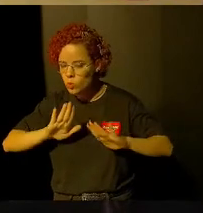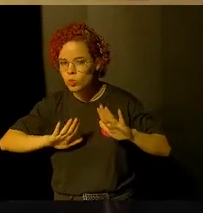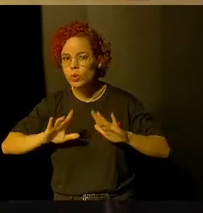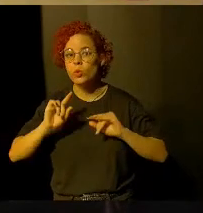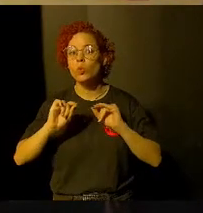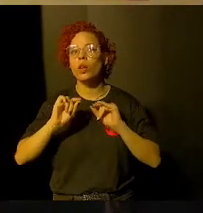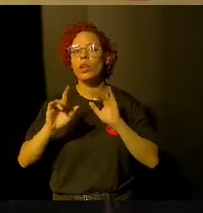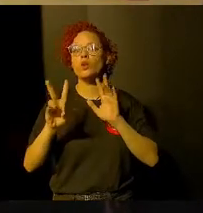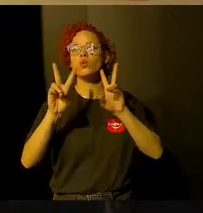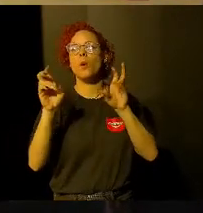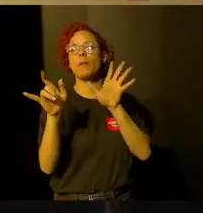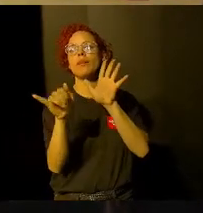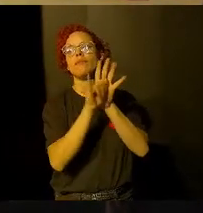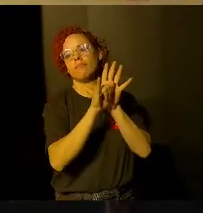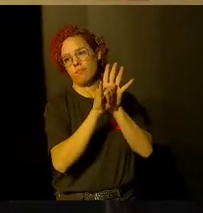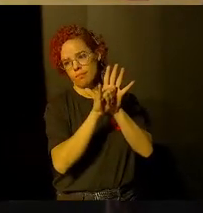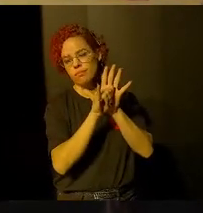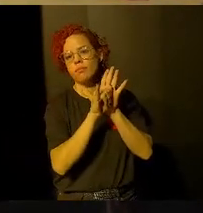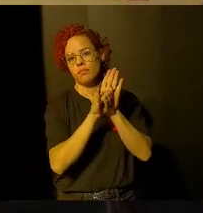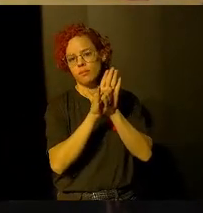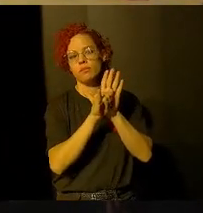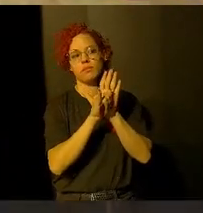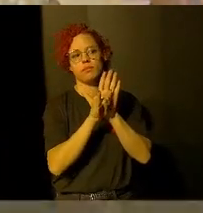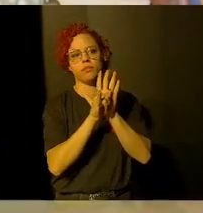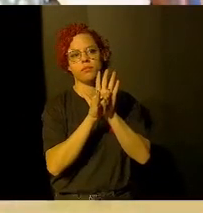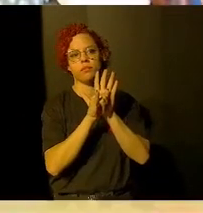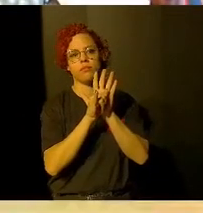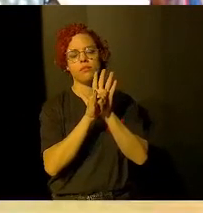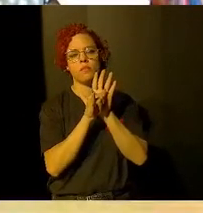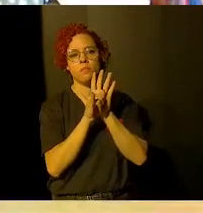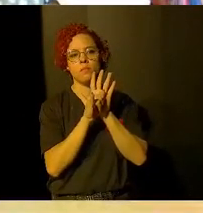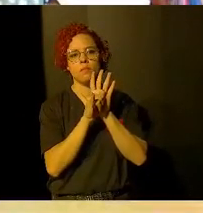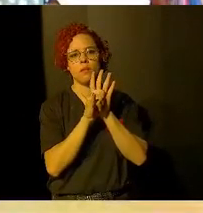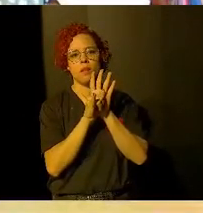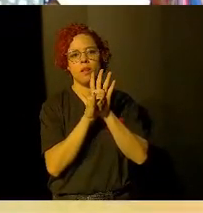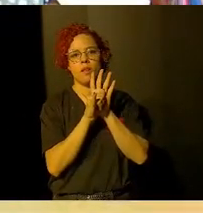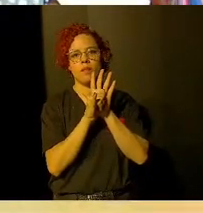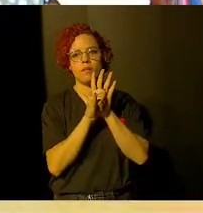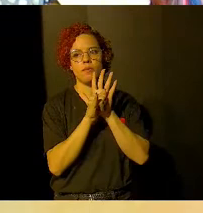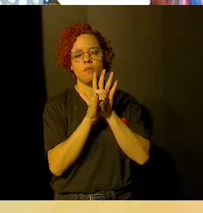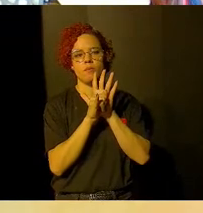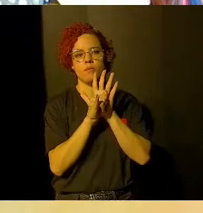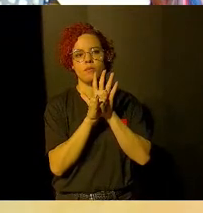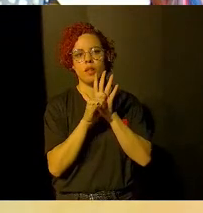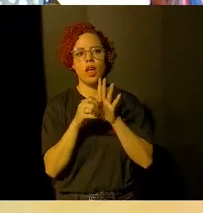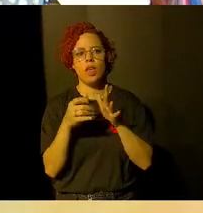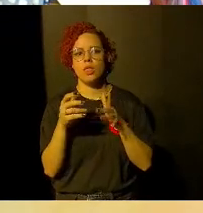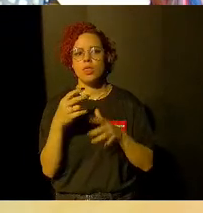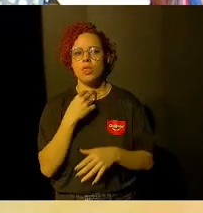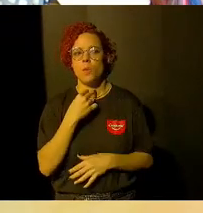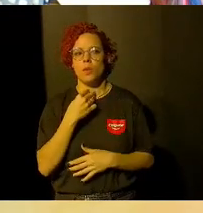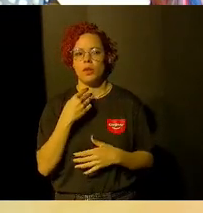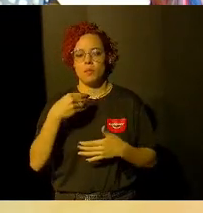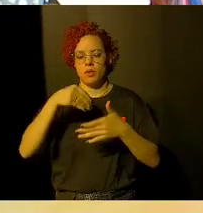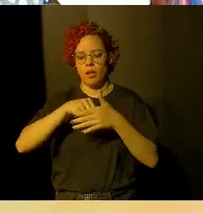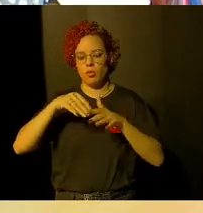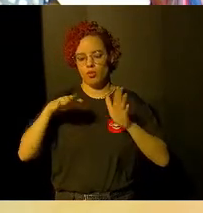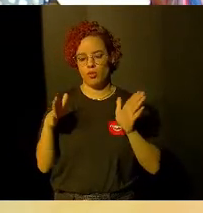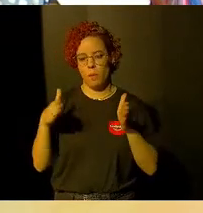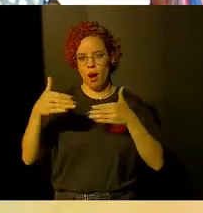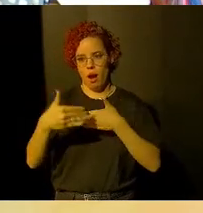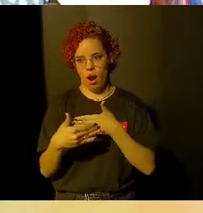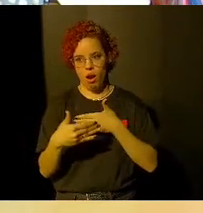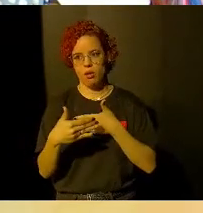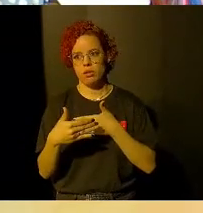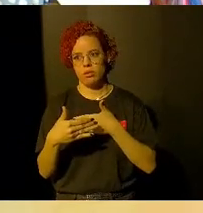questão da identidade Porque nós não queremos ser colocados numa caixa mas qual é o risco de sermos nós